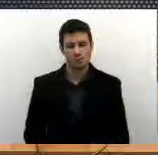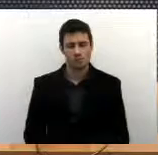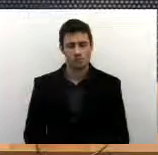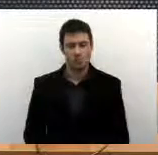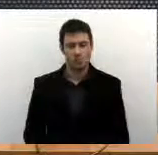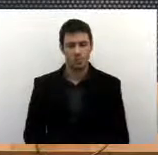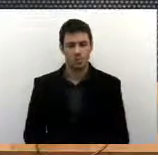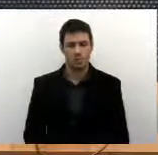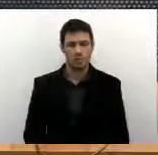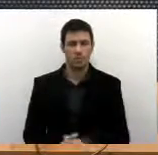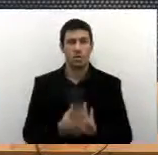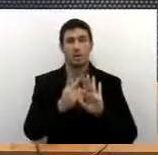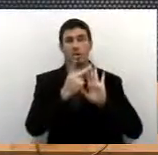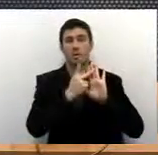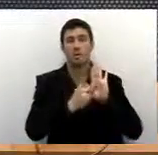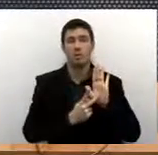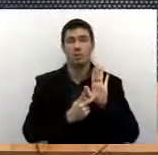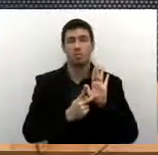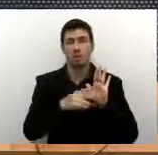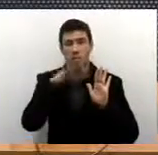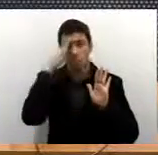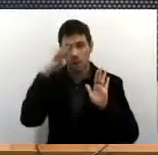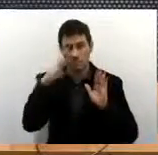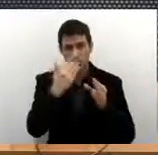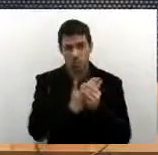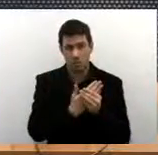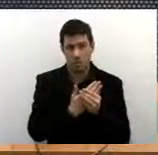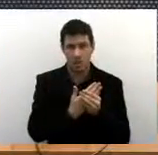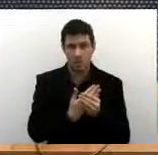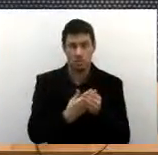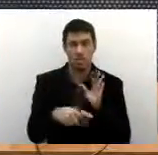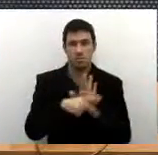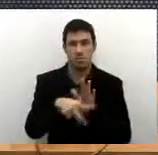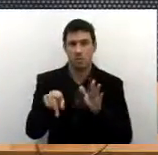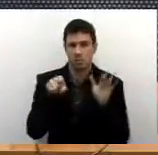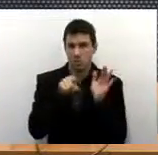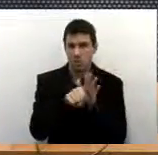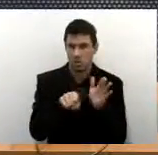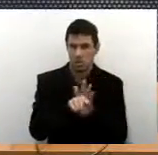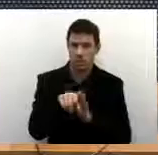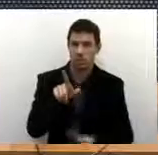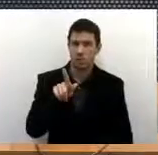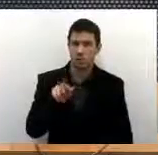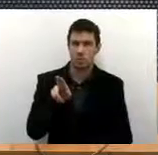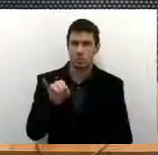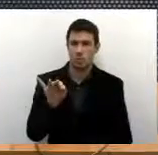E o plano principal da pasta, a pergunta do nobre vereador Guti,